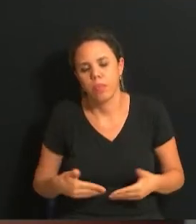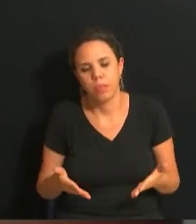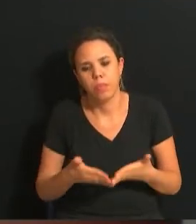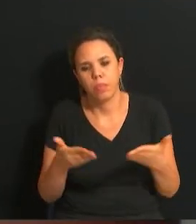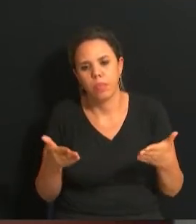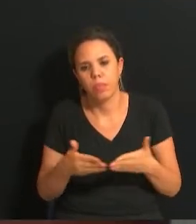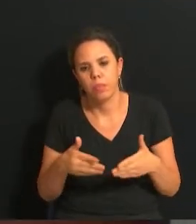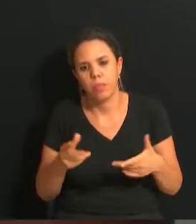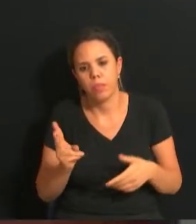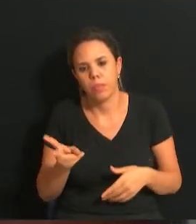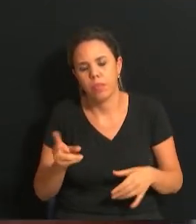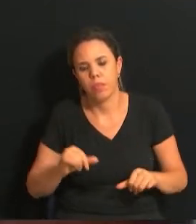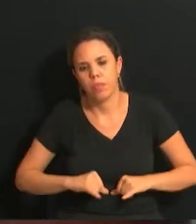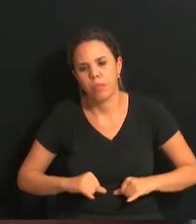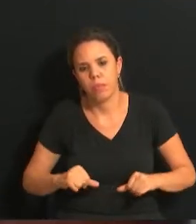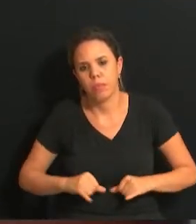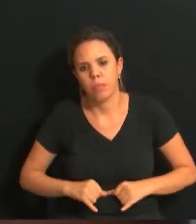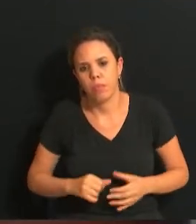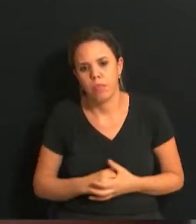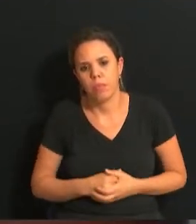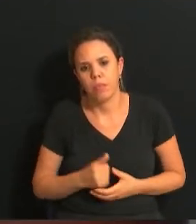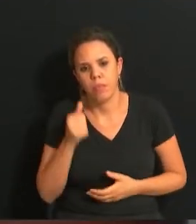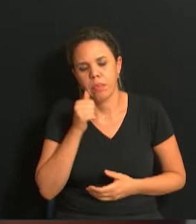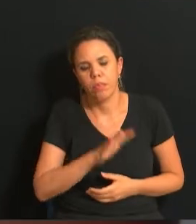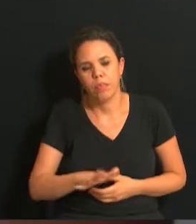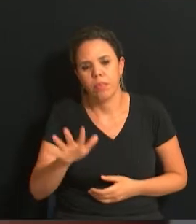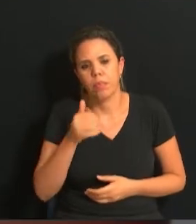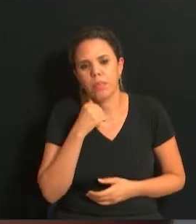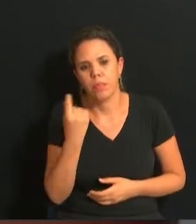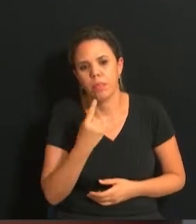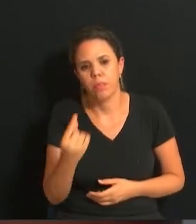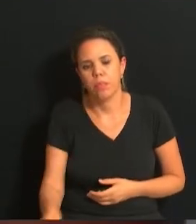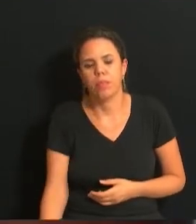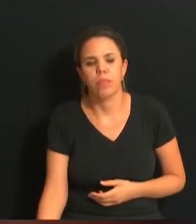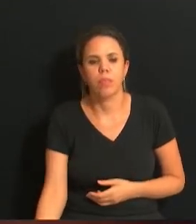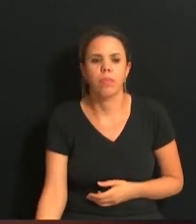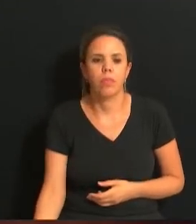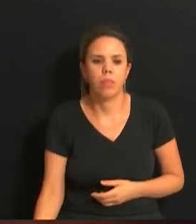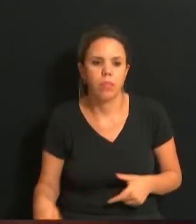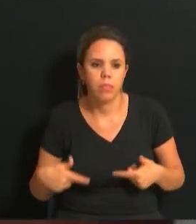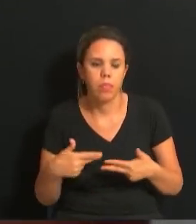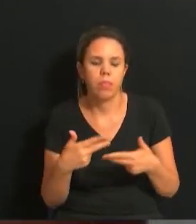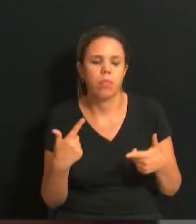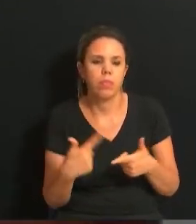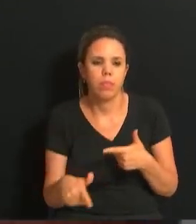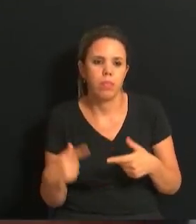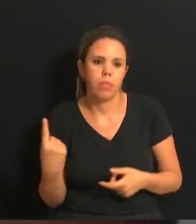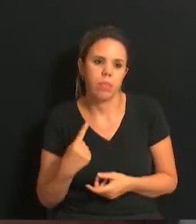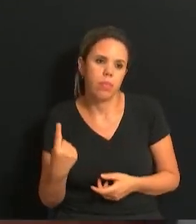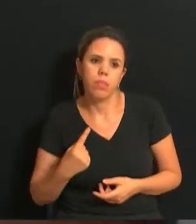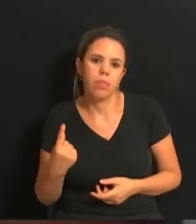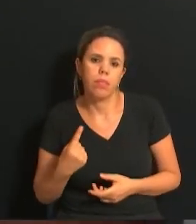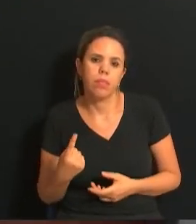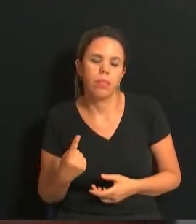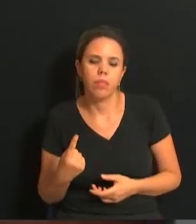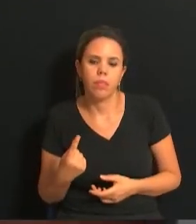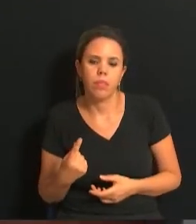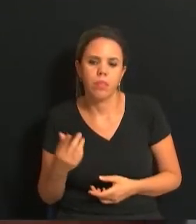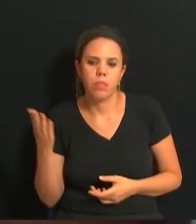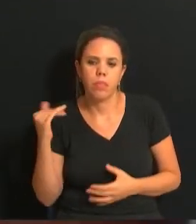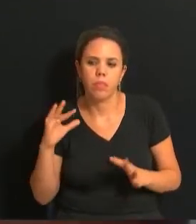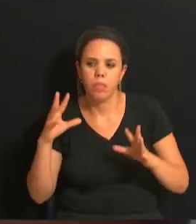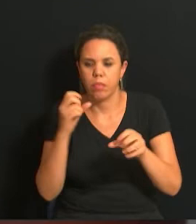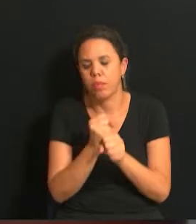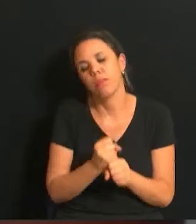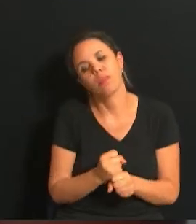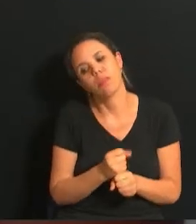sem emprego, sem renda, as mulheres, mães solos, que estão aí enfrentando toda essa condição sozinha nas suas casas, mesmo sabendo de tudo isso,